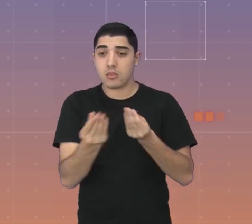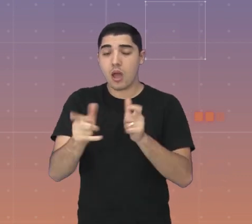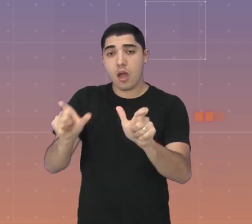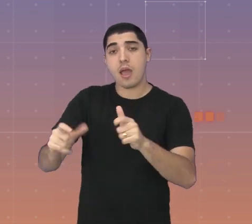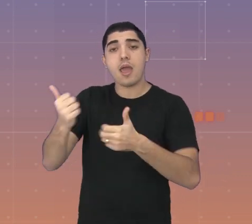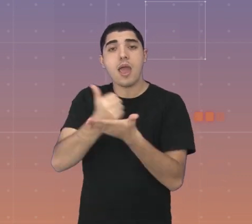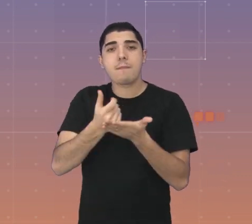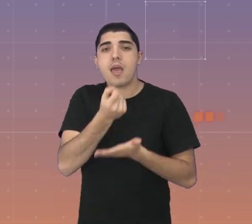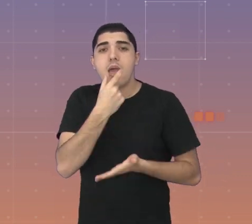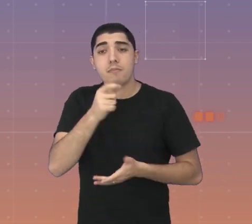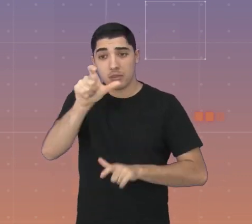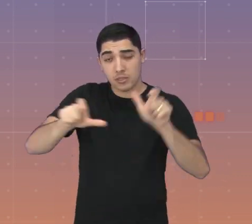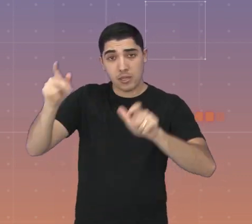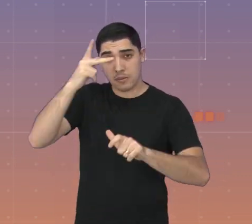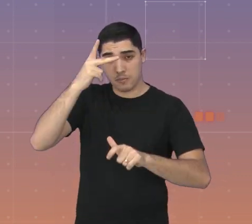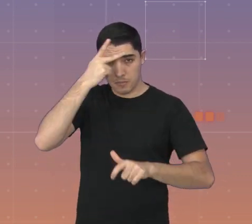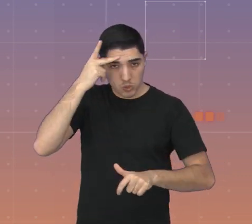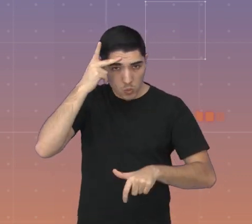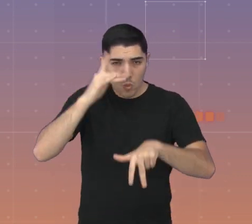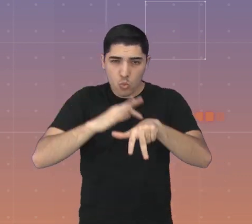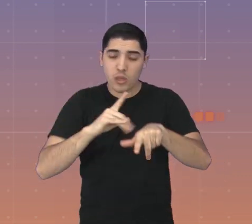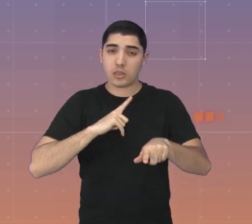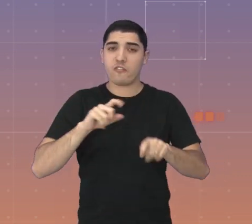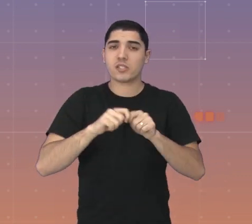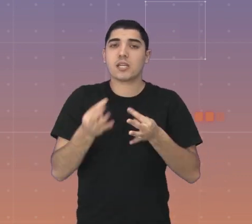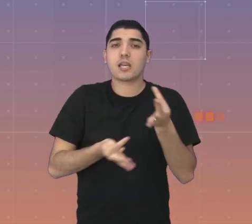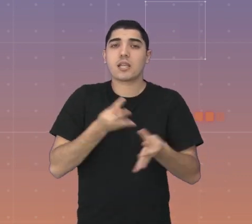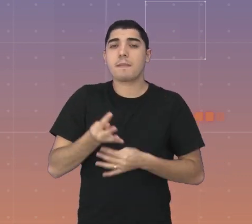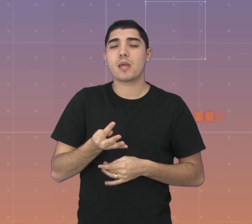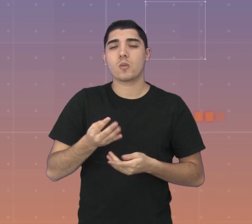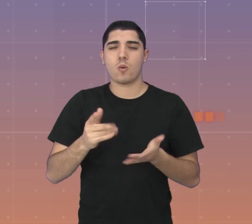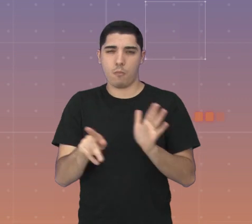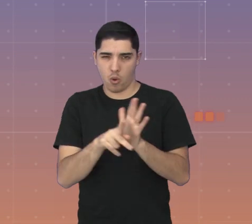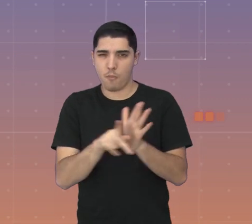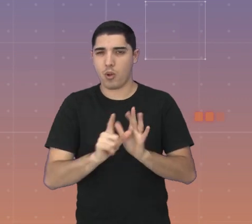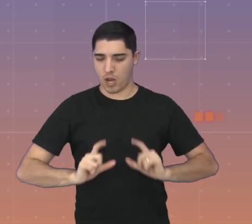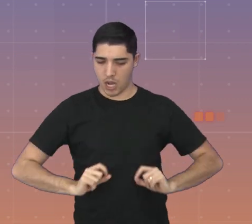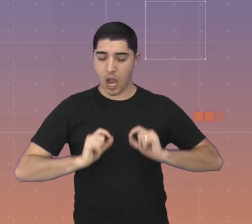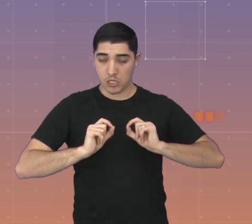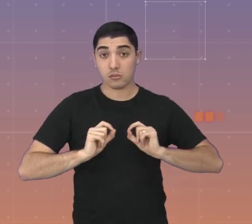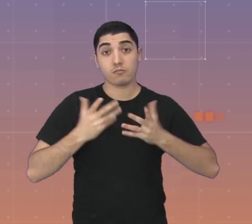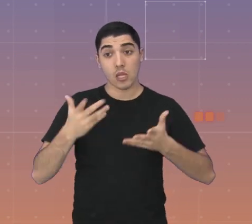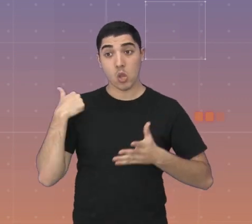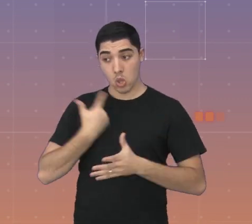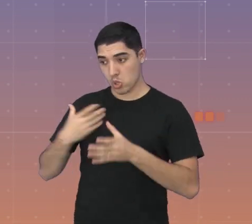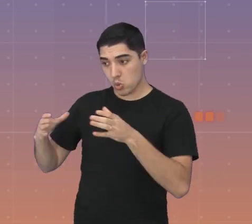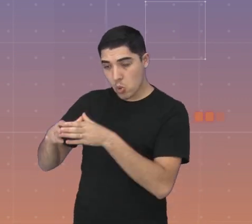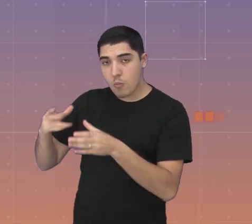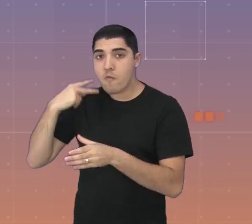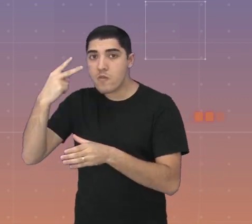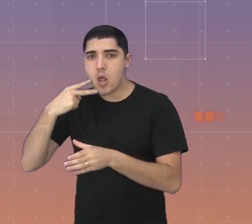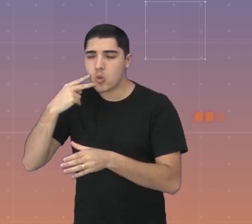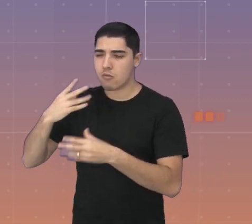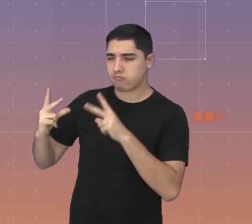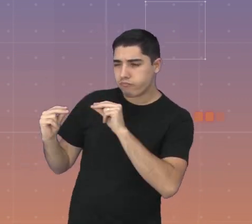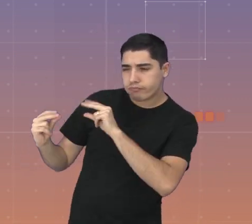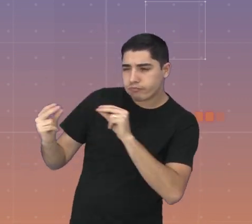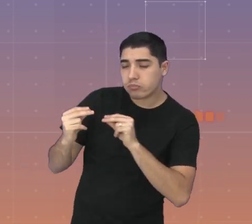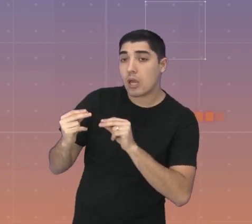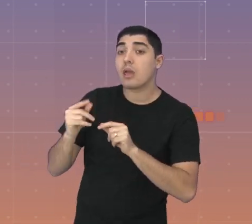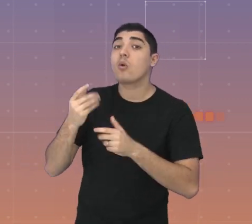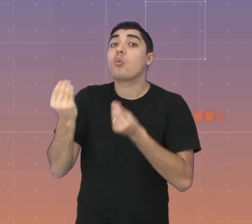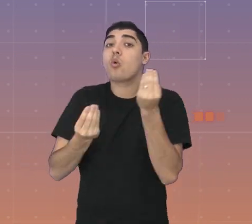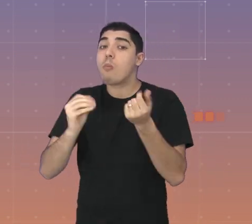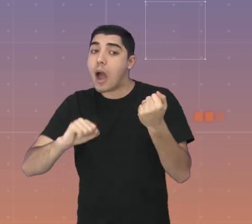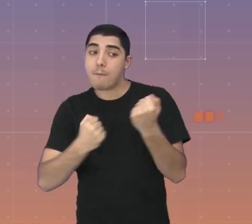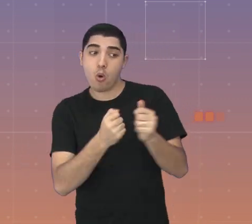para pacientes que estão em tratamento contra o câncer. Nossa reportagem foi conversar com a Frente Parlamentar em